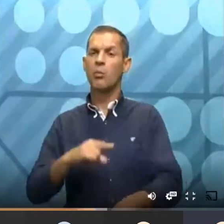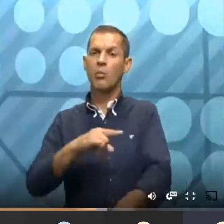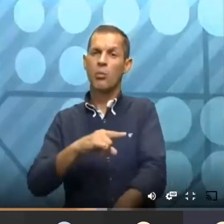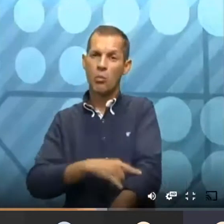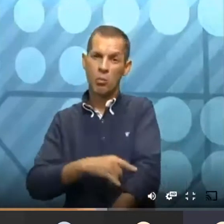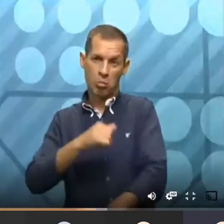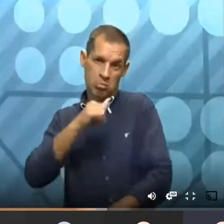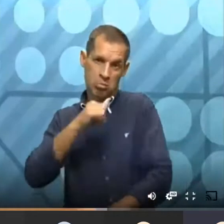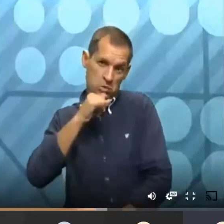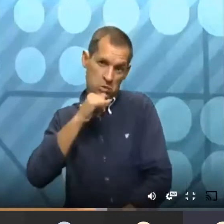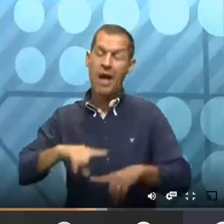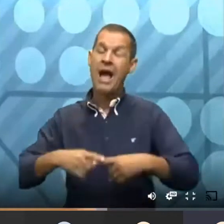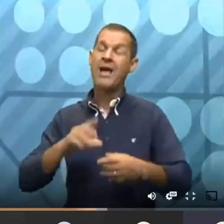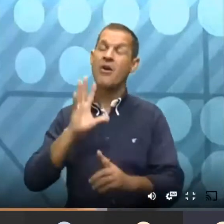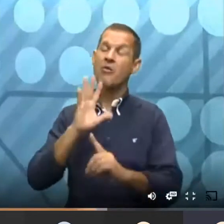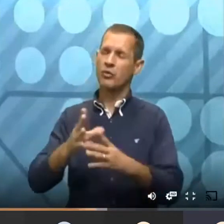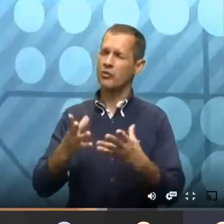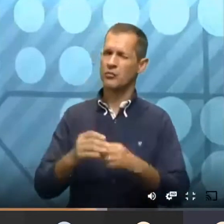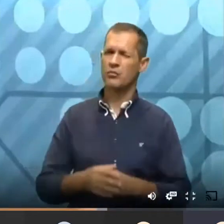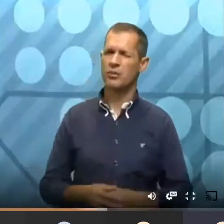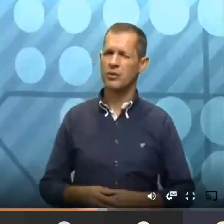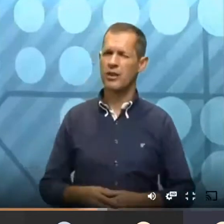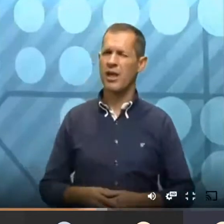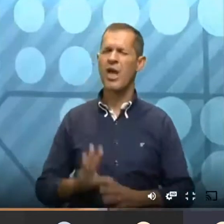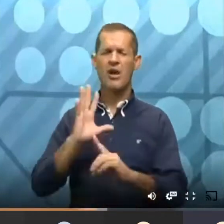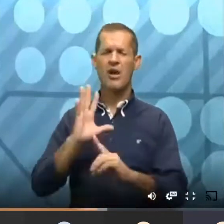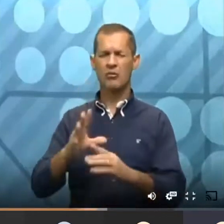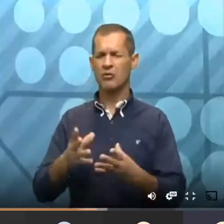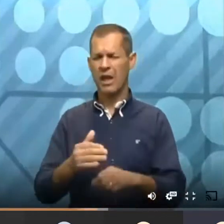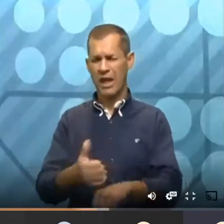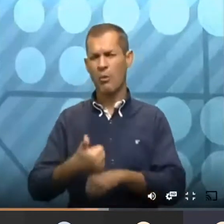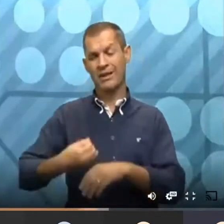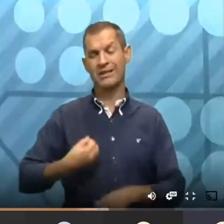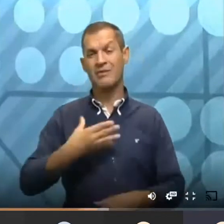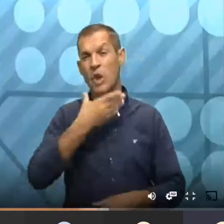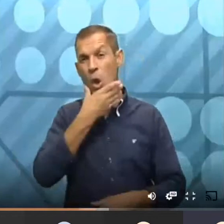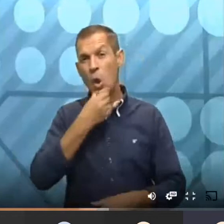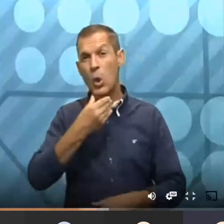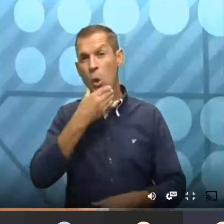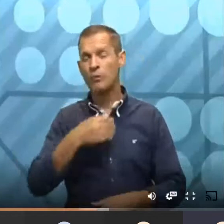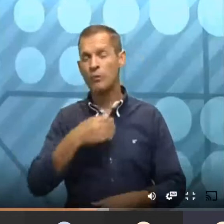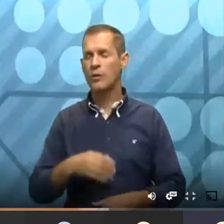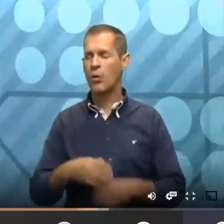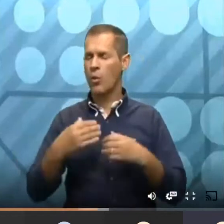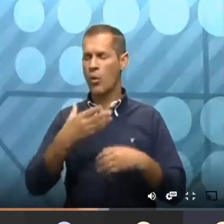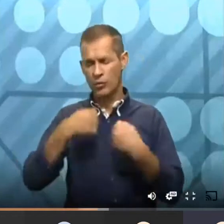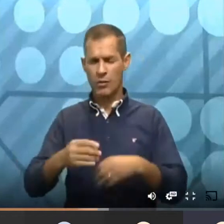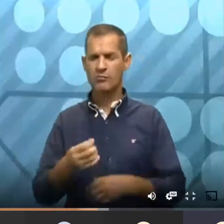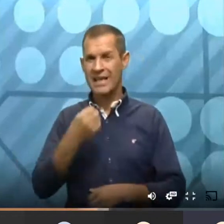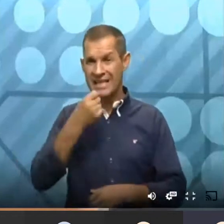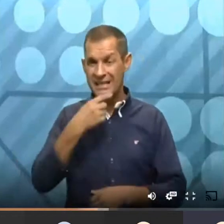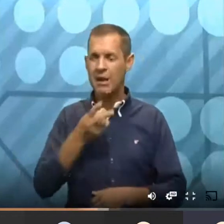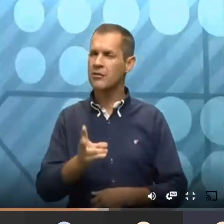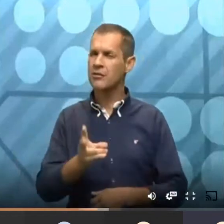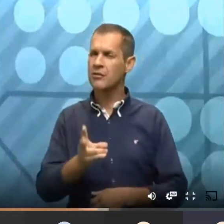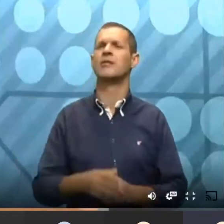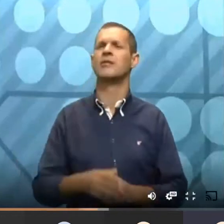exemplo, né? Então, isso acomete muito e isso afeta muito a qualidade de vida dos homens. Eles precisam tomar